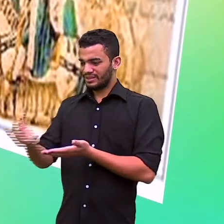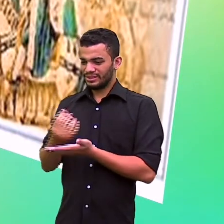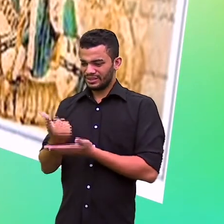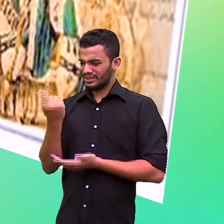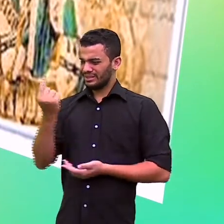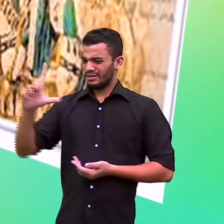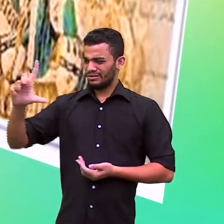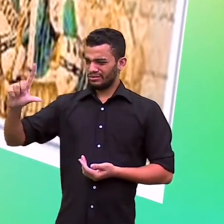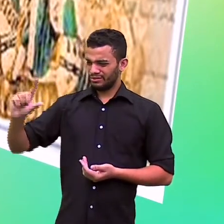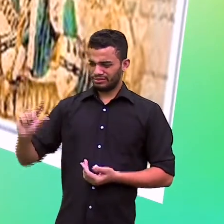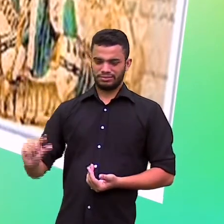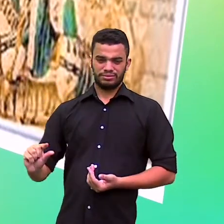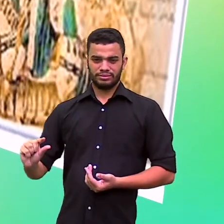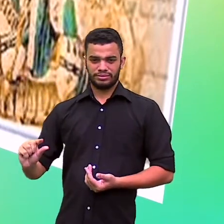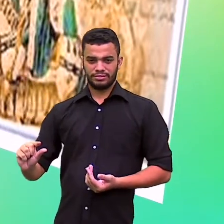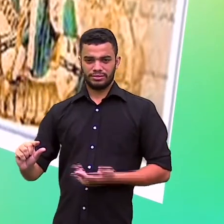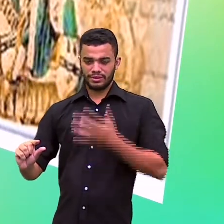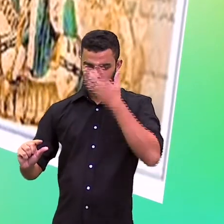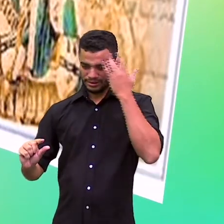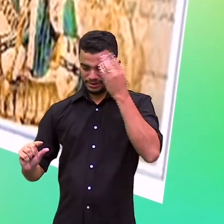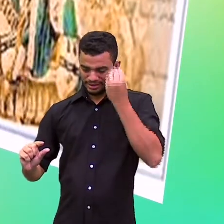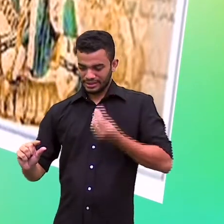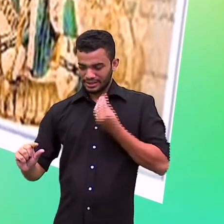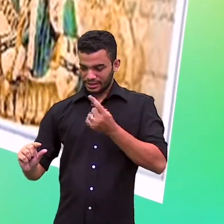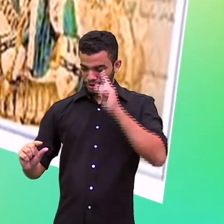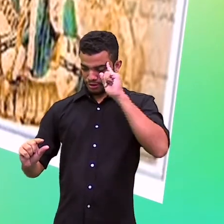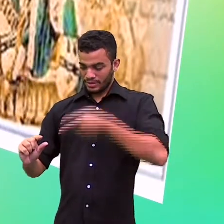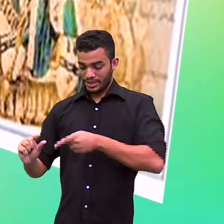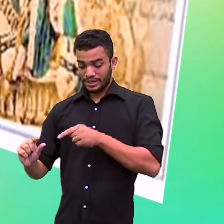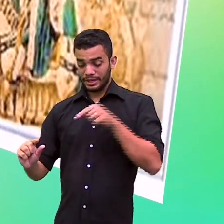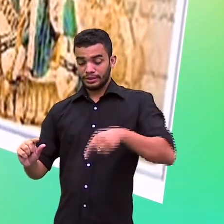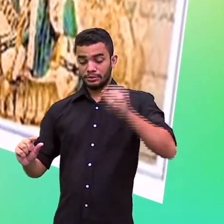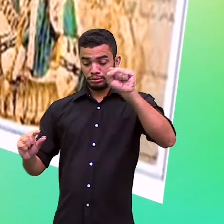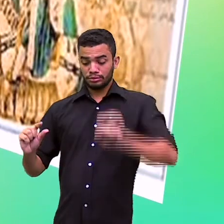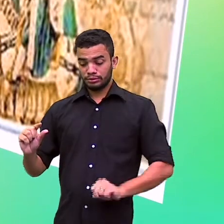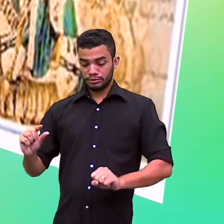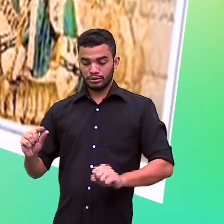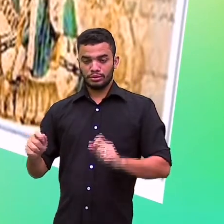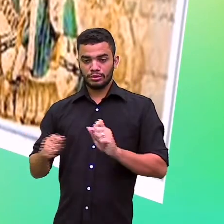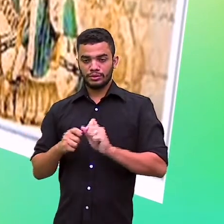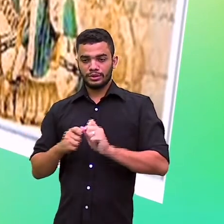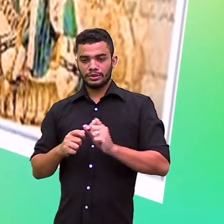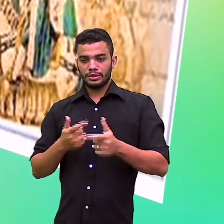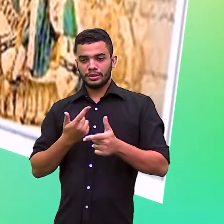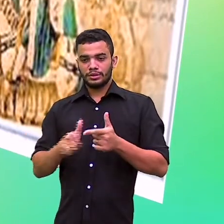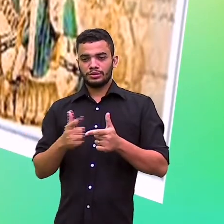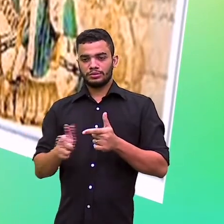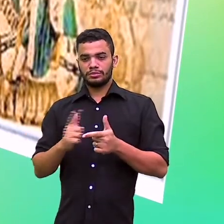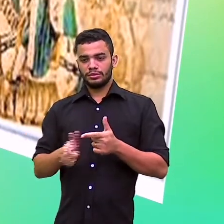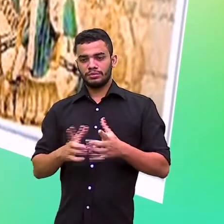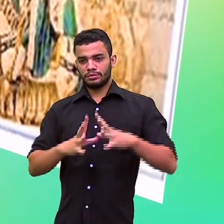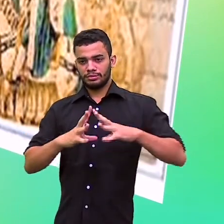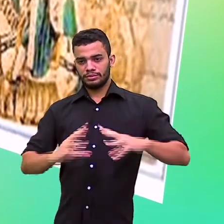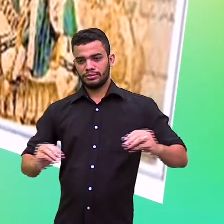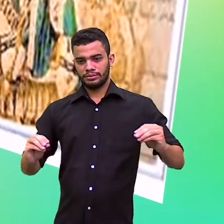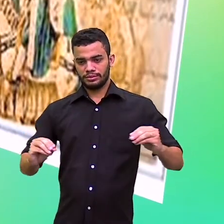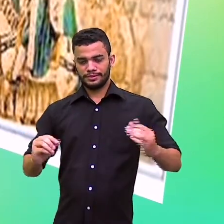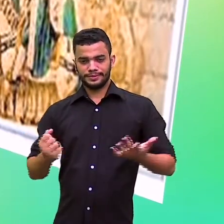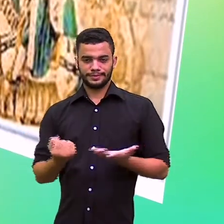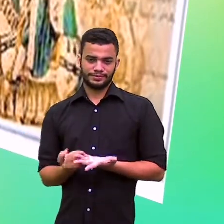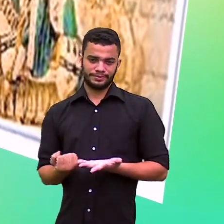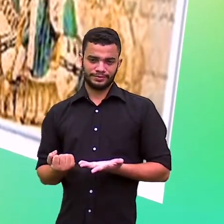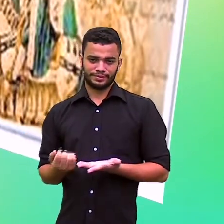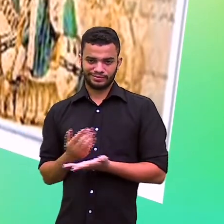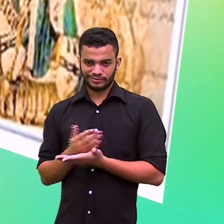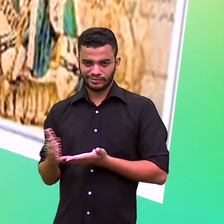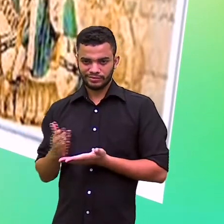resolver conflitos no Sul. Os demais interesses eram ter a maior participação política e